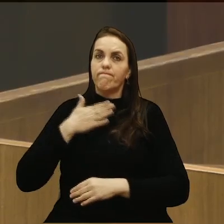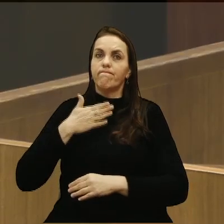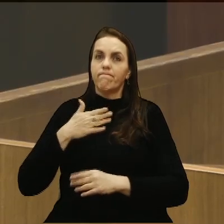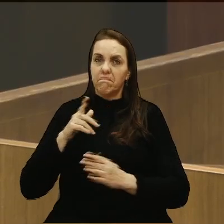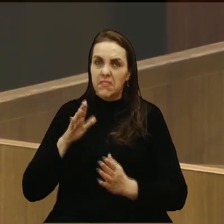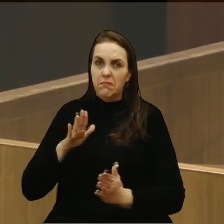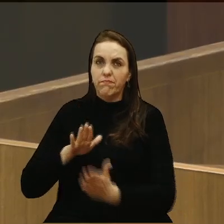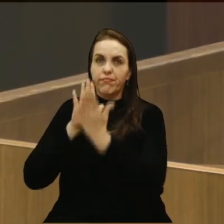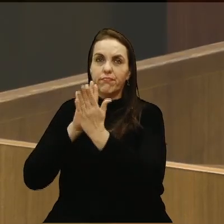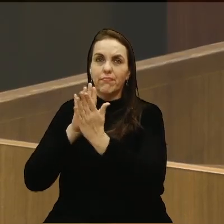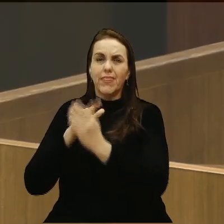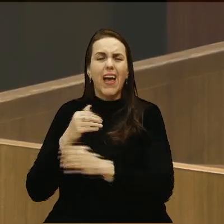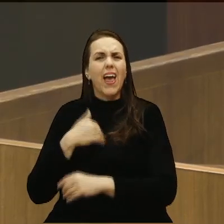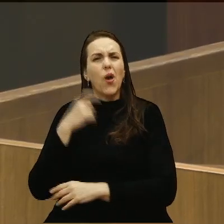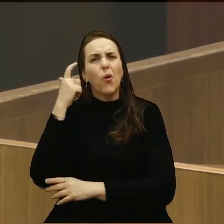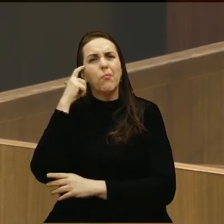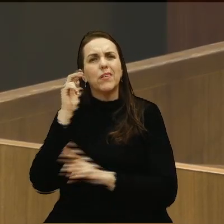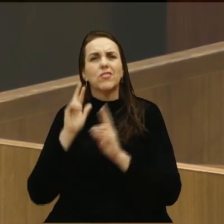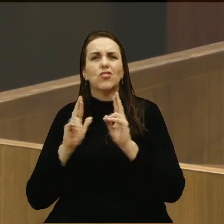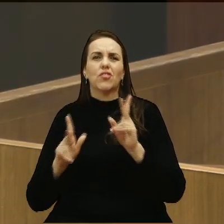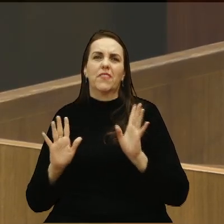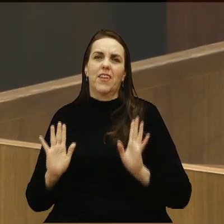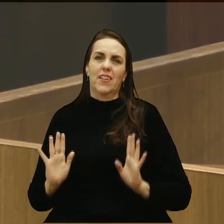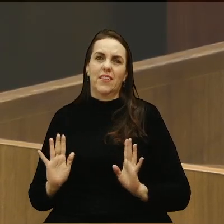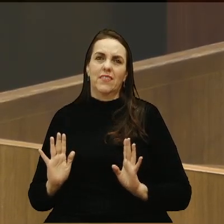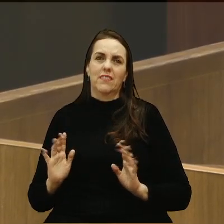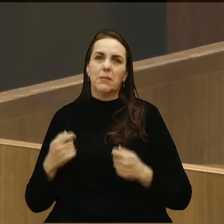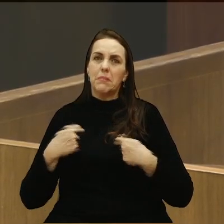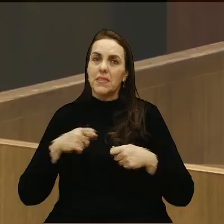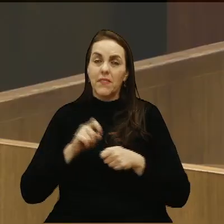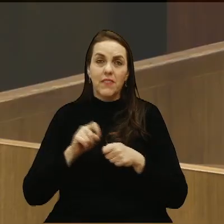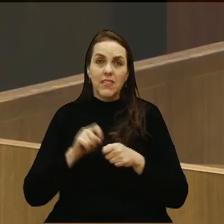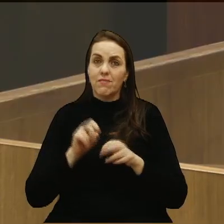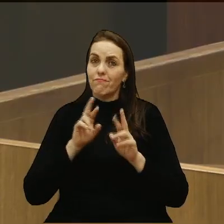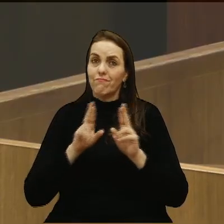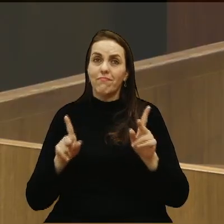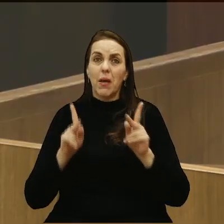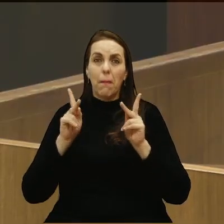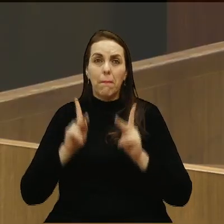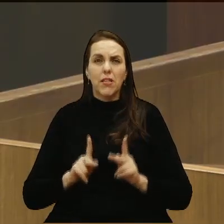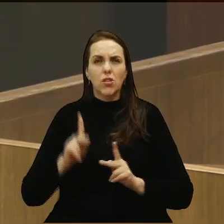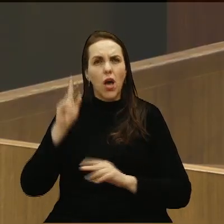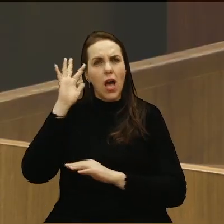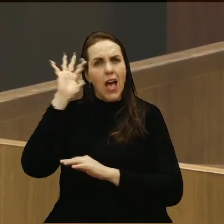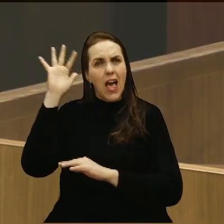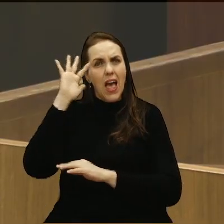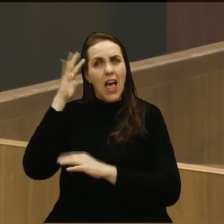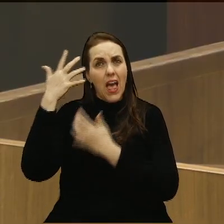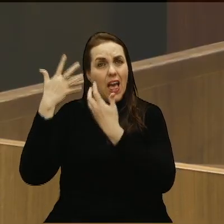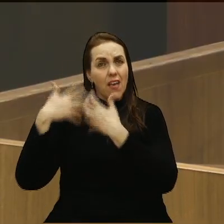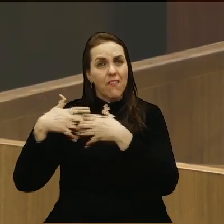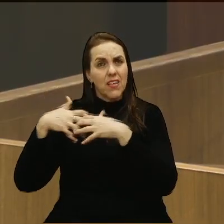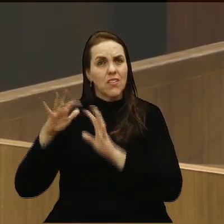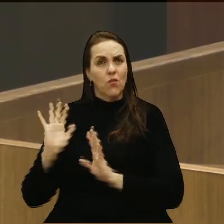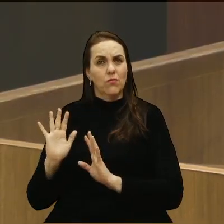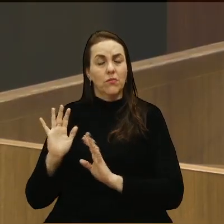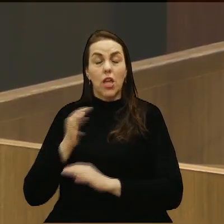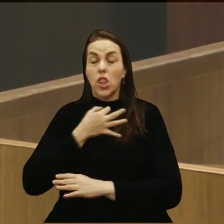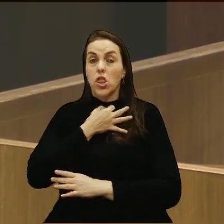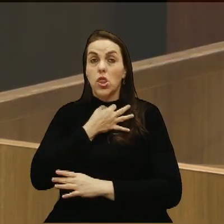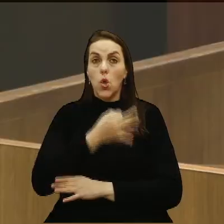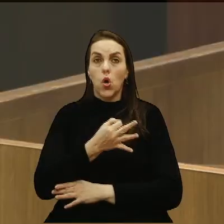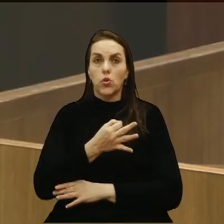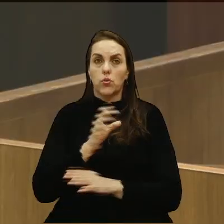nós temos que fazer de outra forma. Então, fazer com que as pessoas façam uma reflexão, isso é nojento, né?